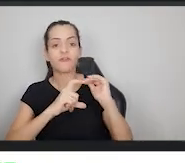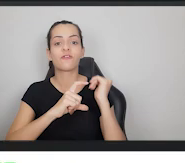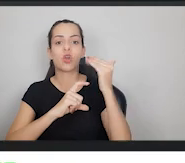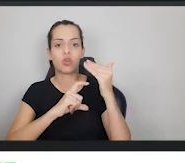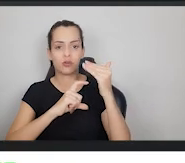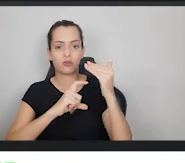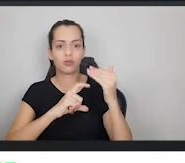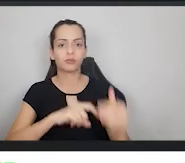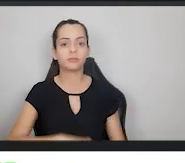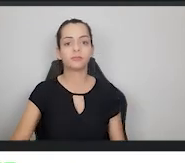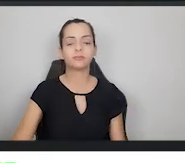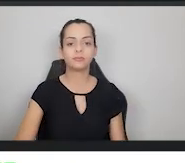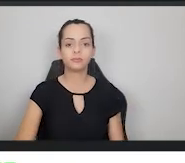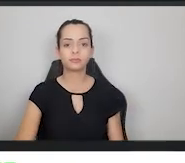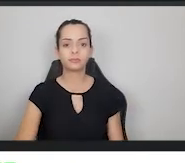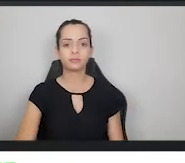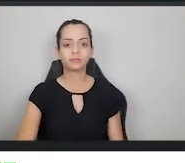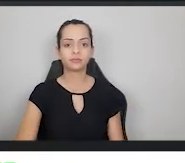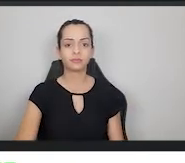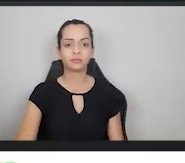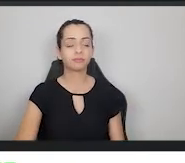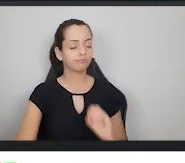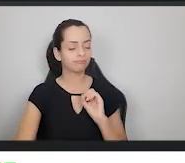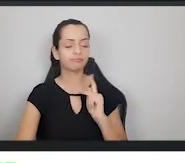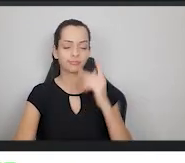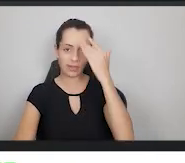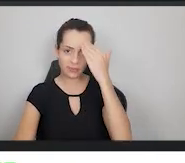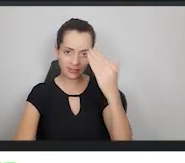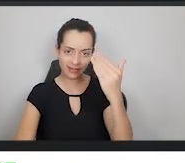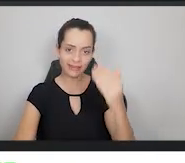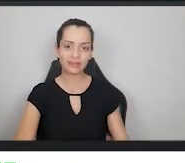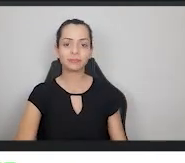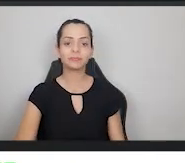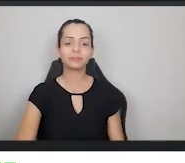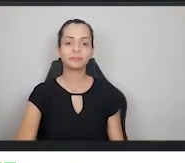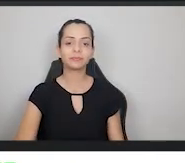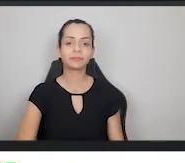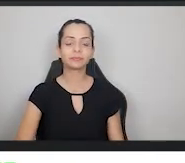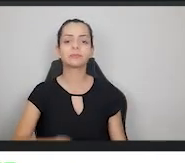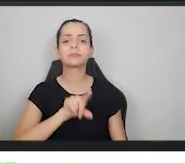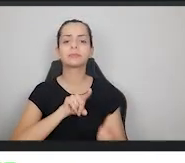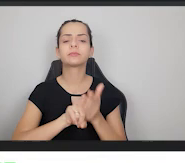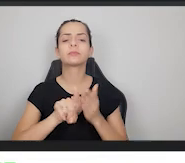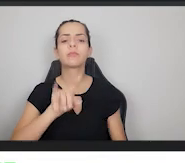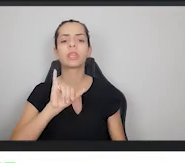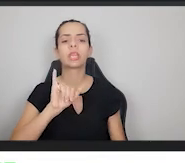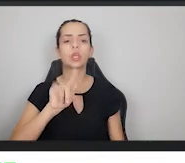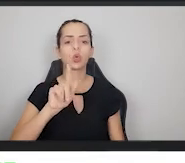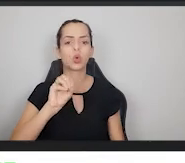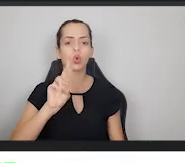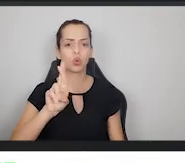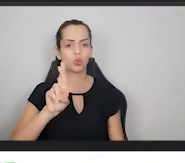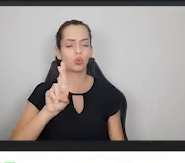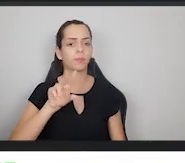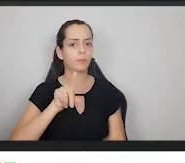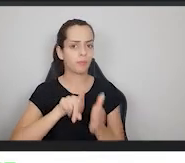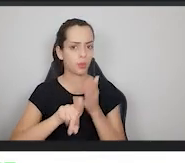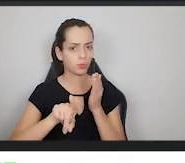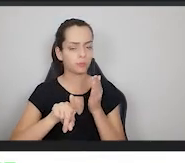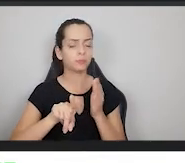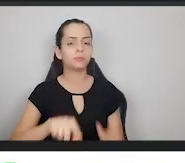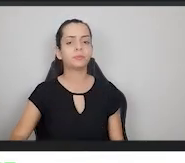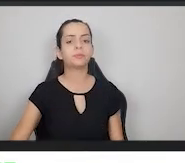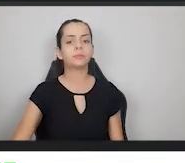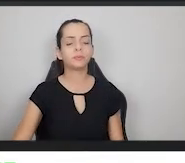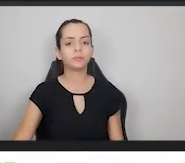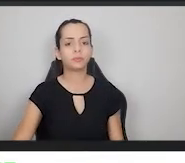tenho, eu diria que a seção transversal, mas o interior, eu não preciso disso, porque a corrente ela